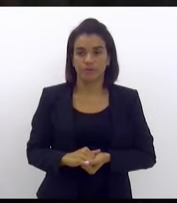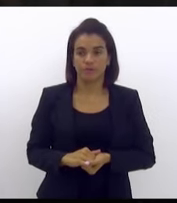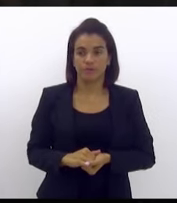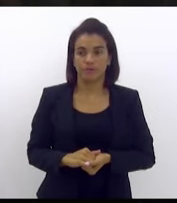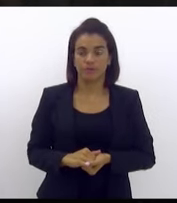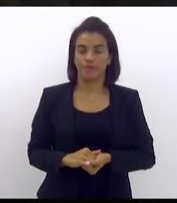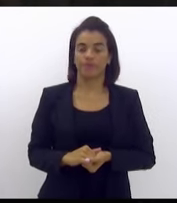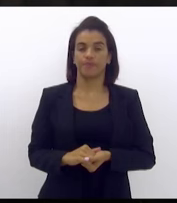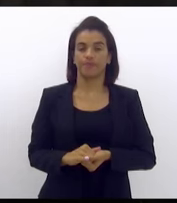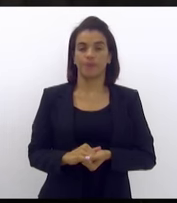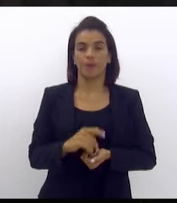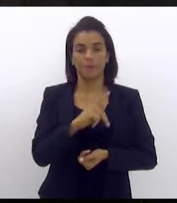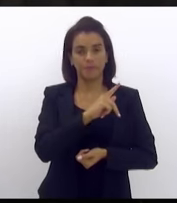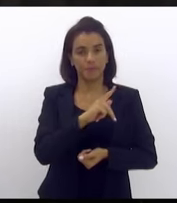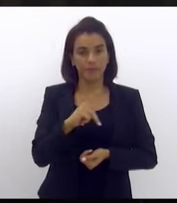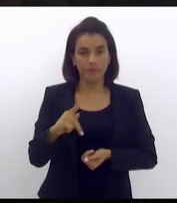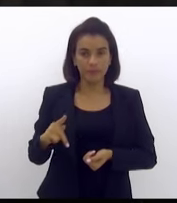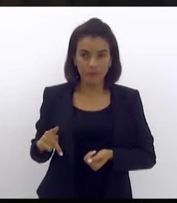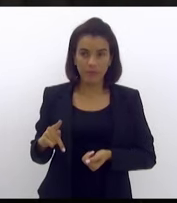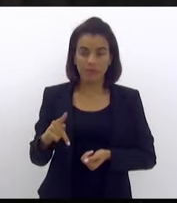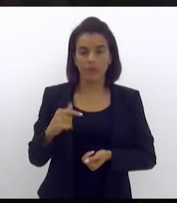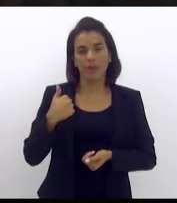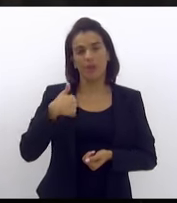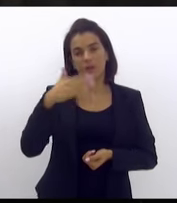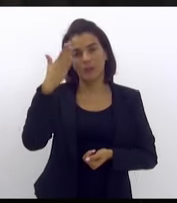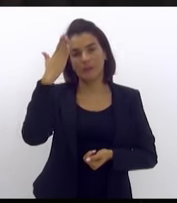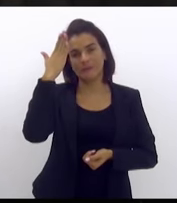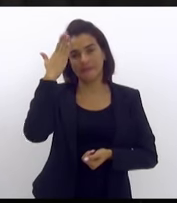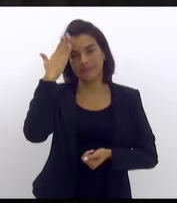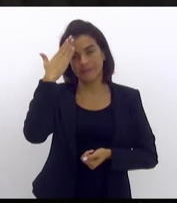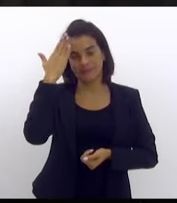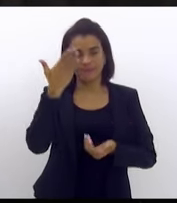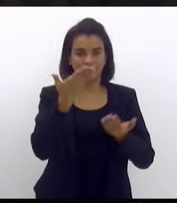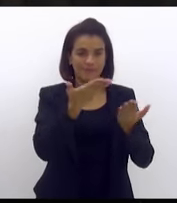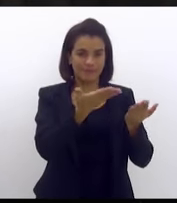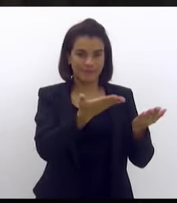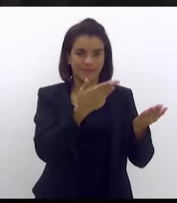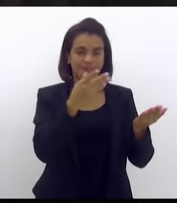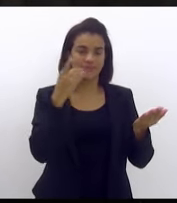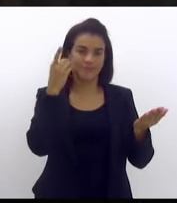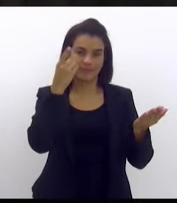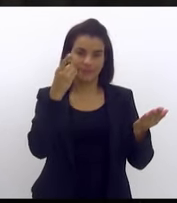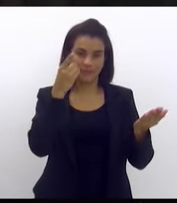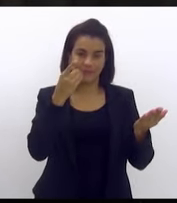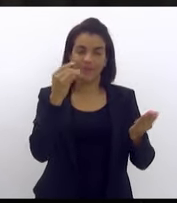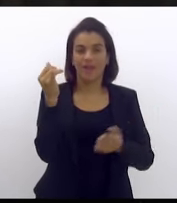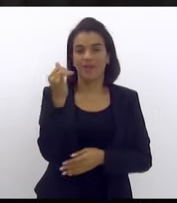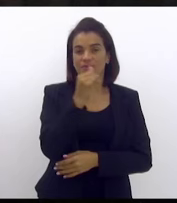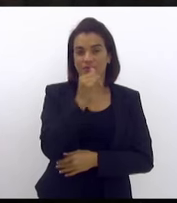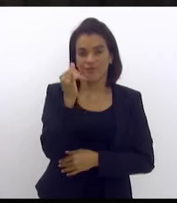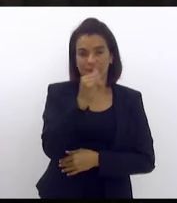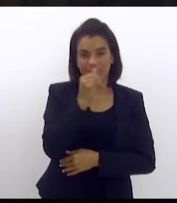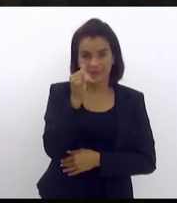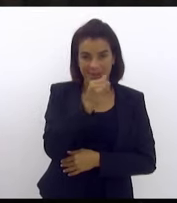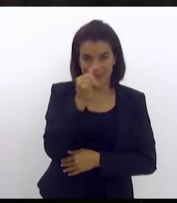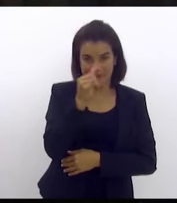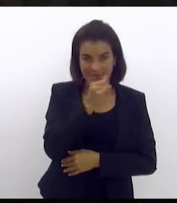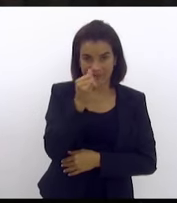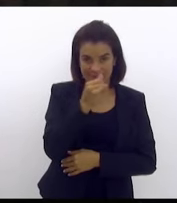Senhor presidente, sei que Vossa Excelência é tricolor.